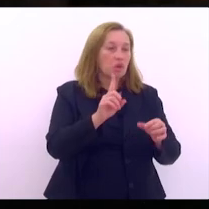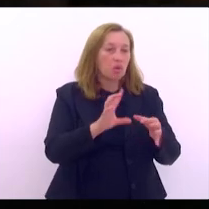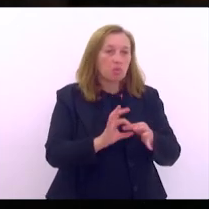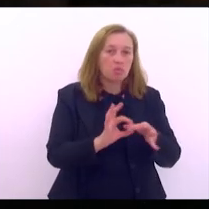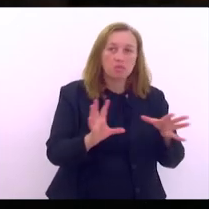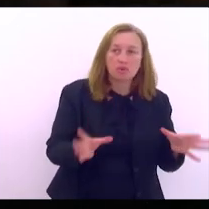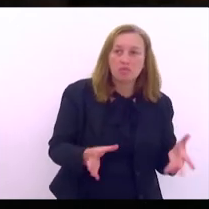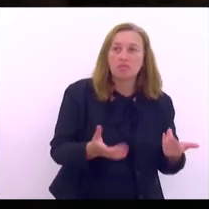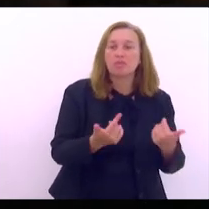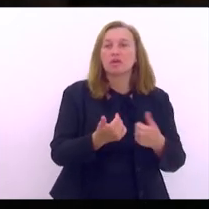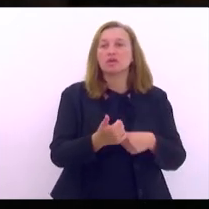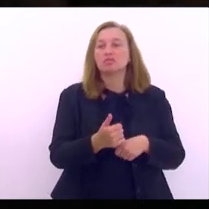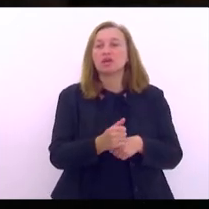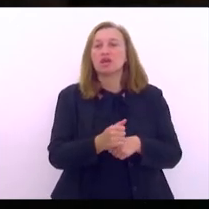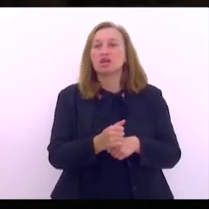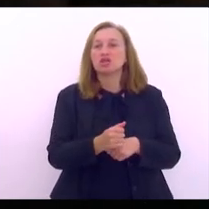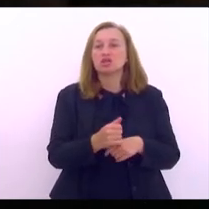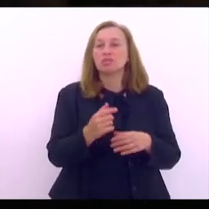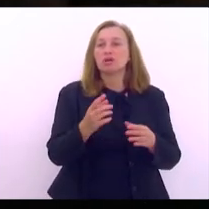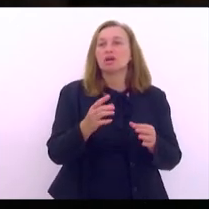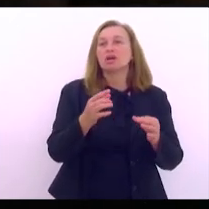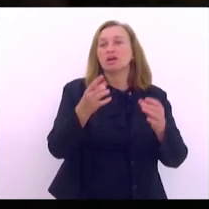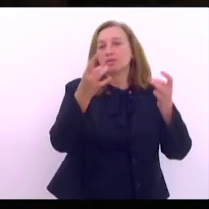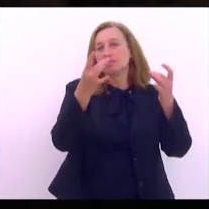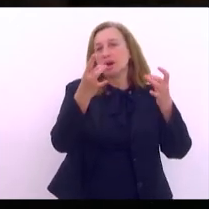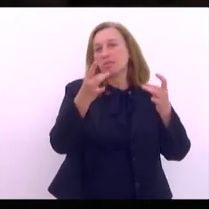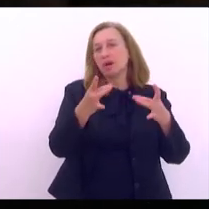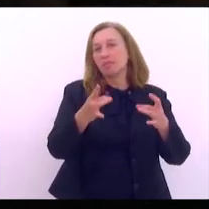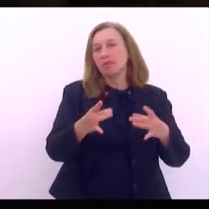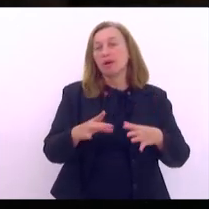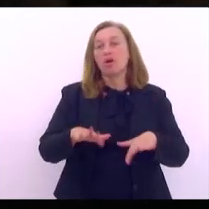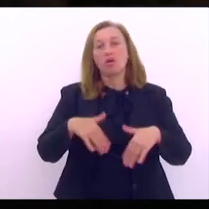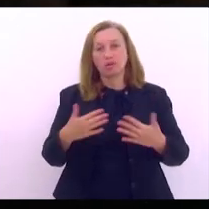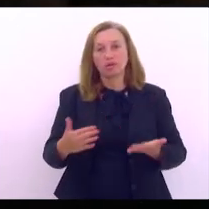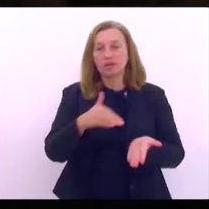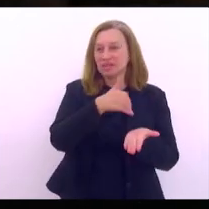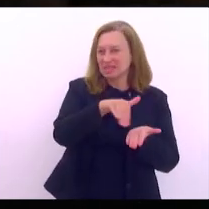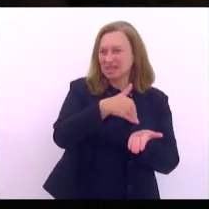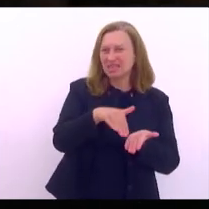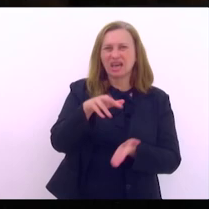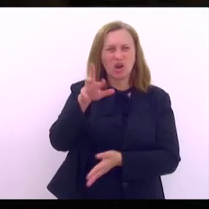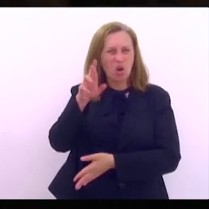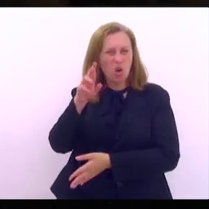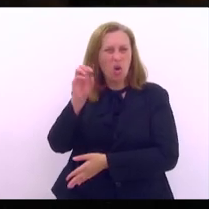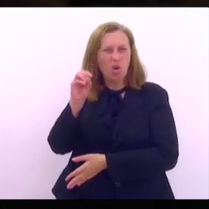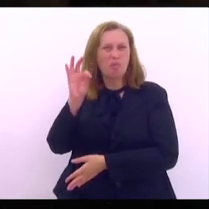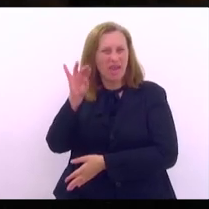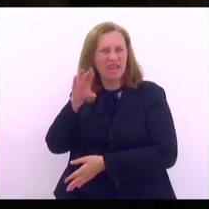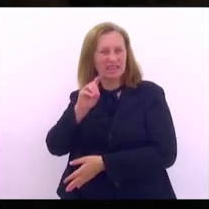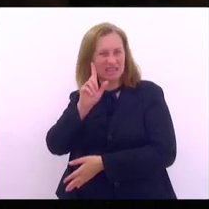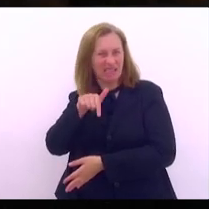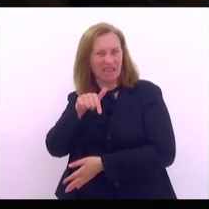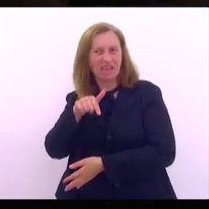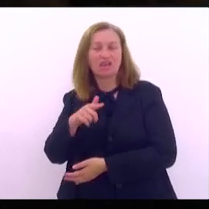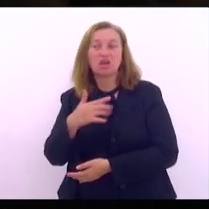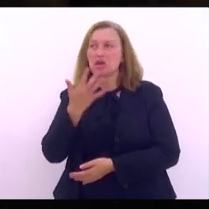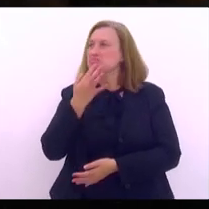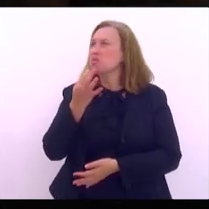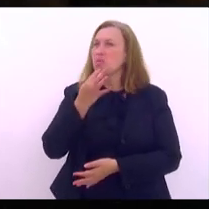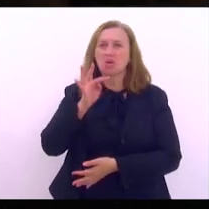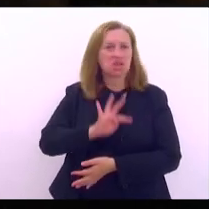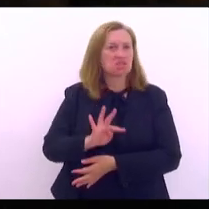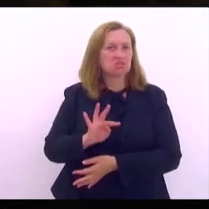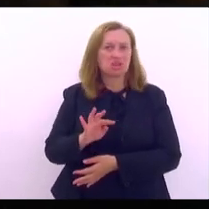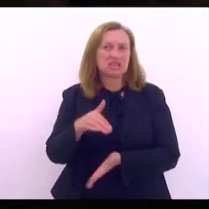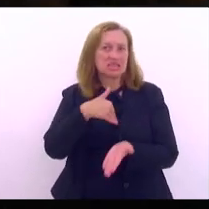é intolerante, blá, blá, blá, blá. Olha aqui, secretária, é Roberta o nome dela, não é isso, Val? Eu não conheço a